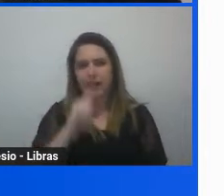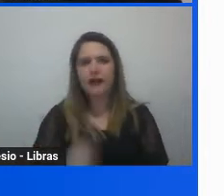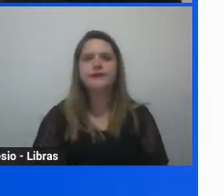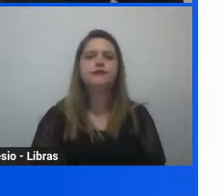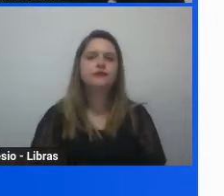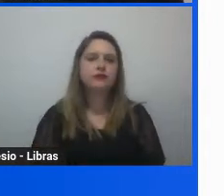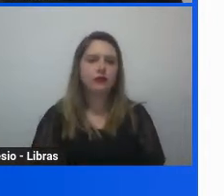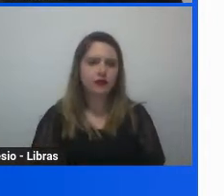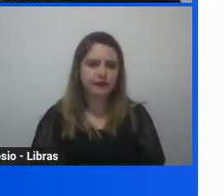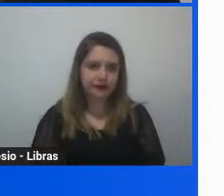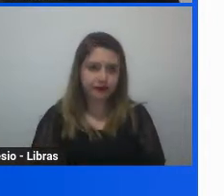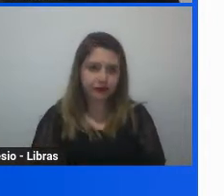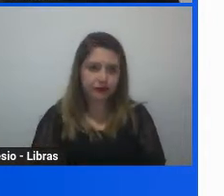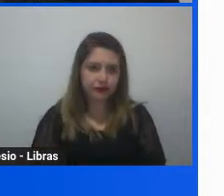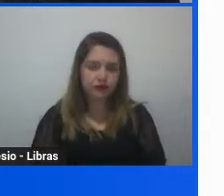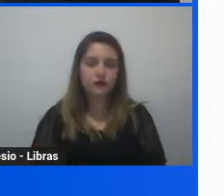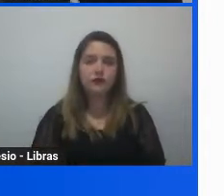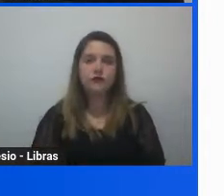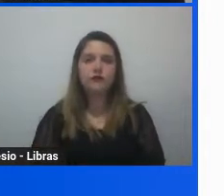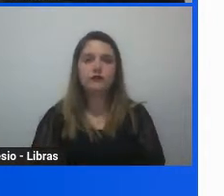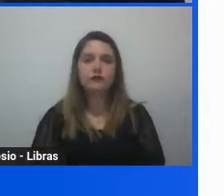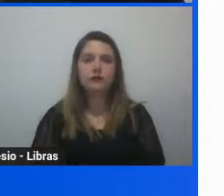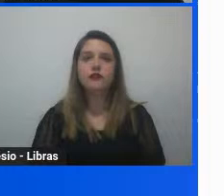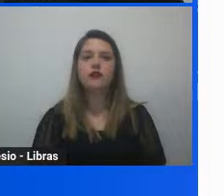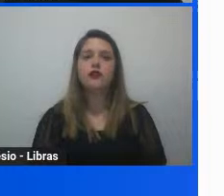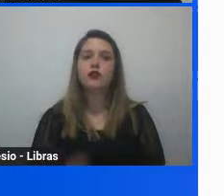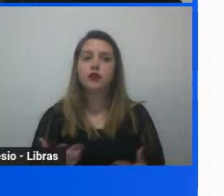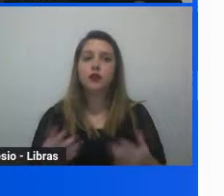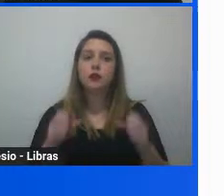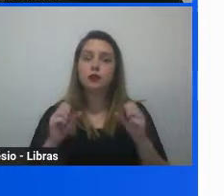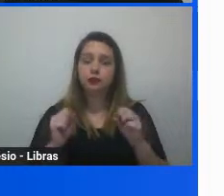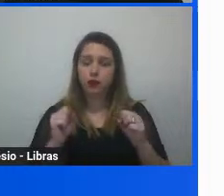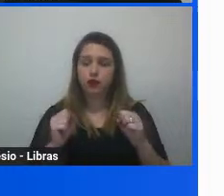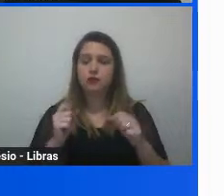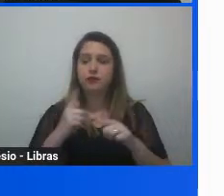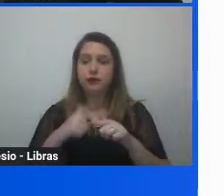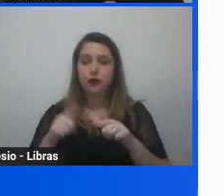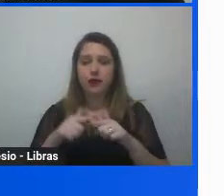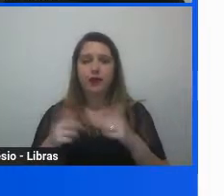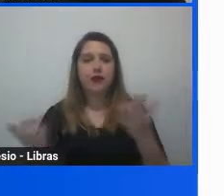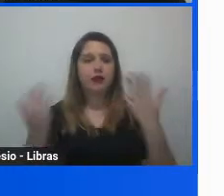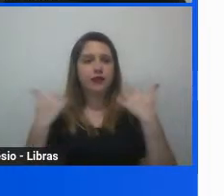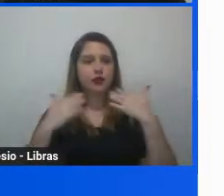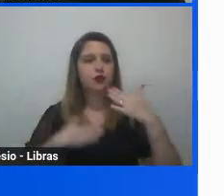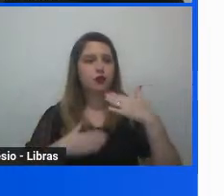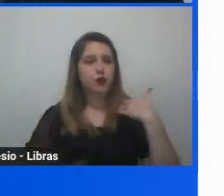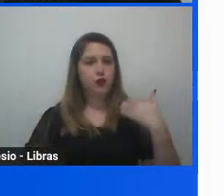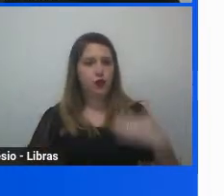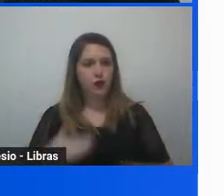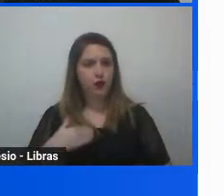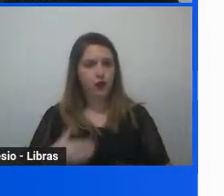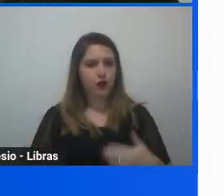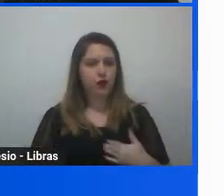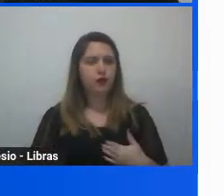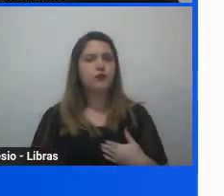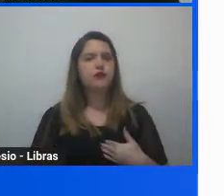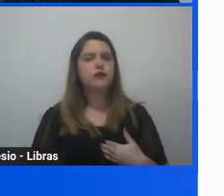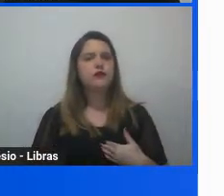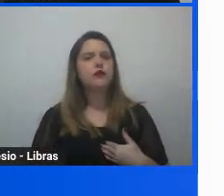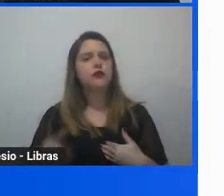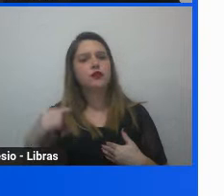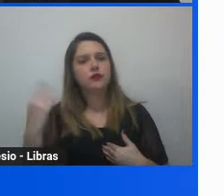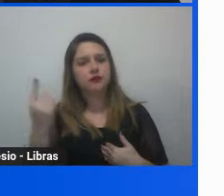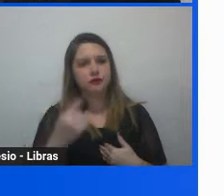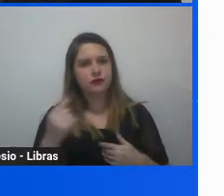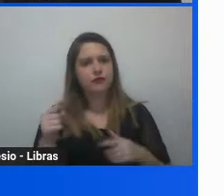temos o estômago, nós temos o fígado, nós temos o baço, nós temos os rins, nós temos muitos órgãos nobres ali